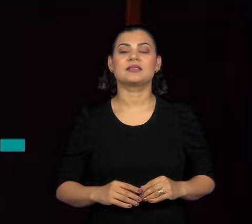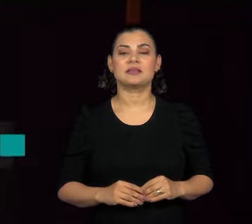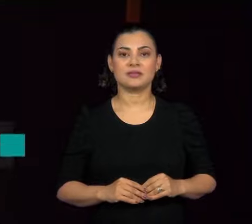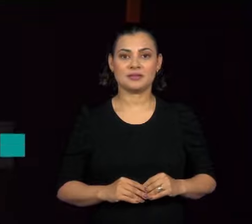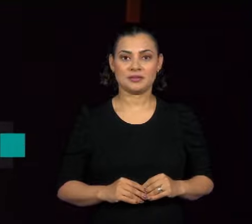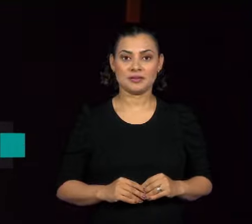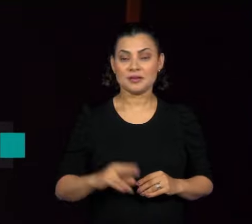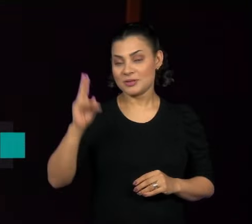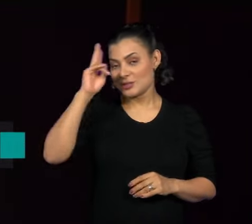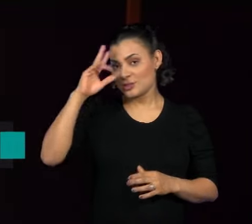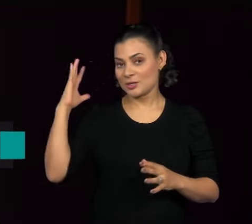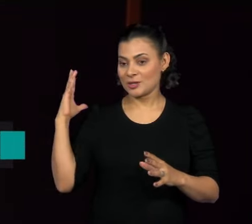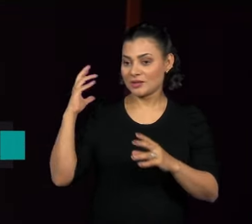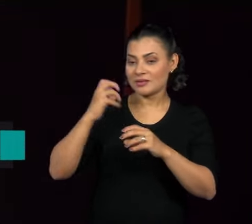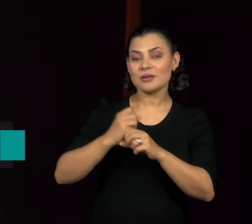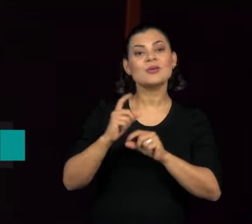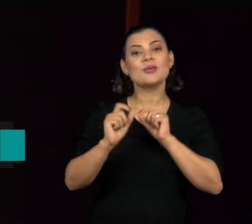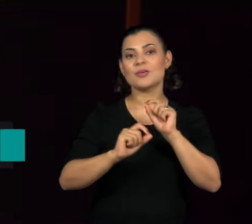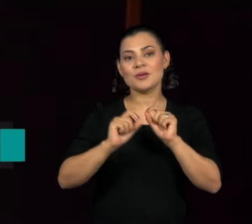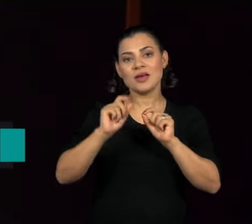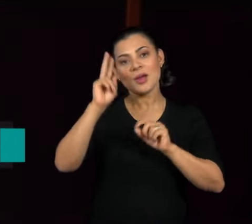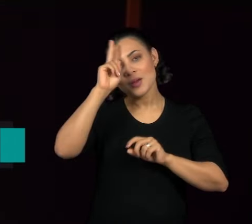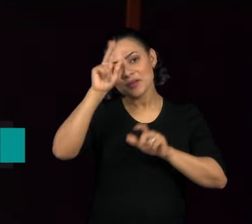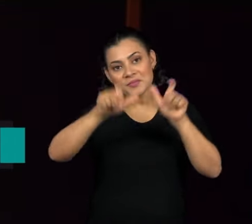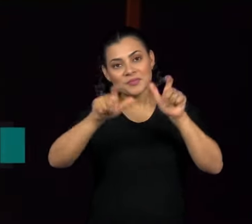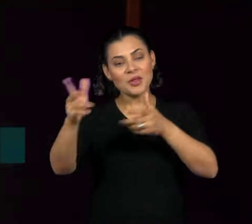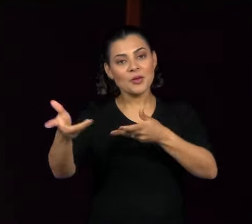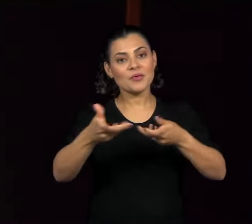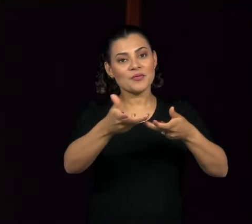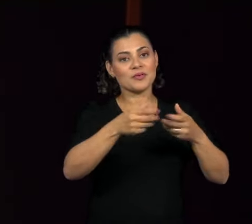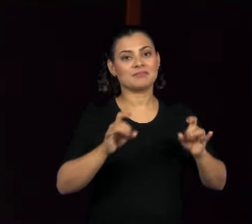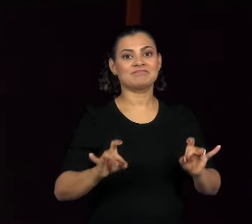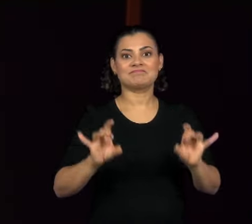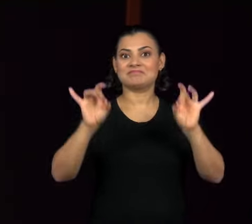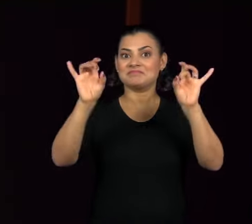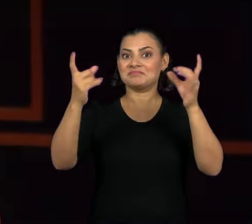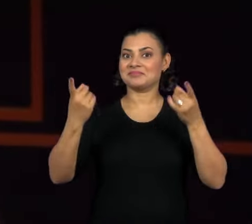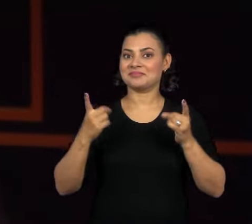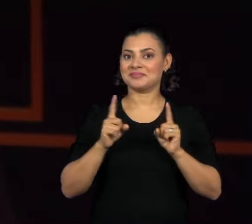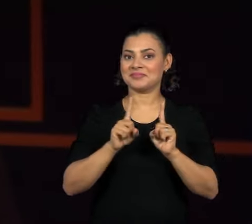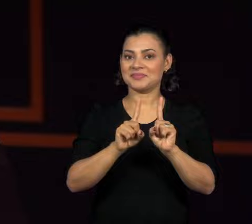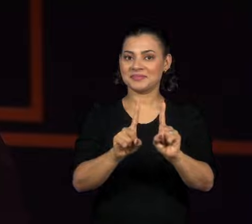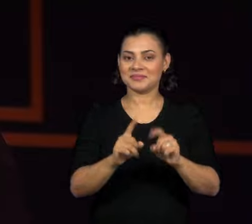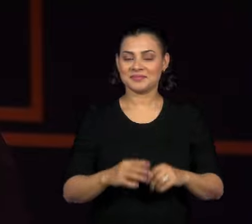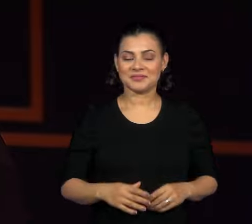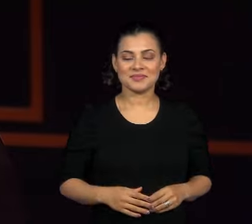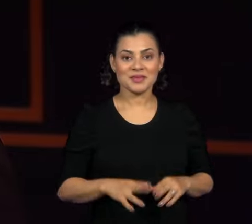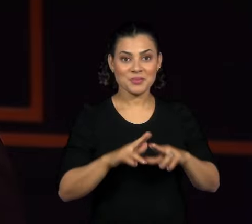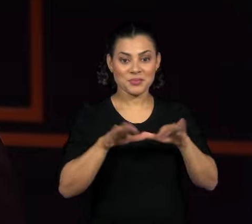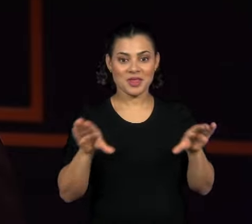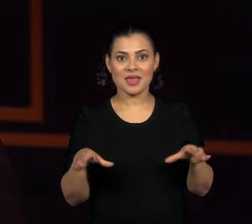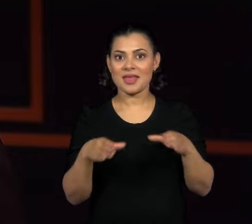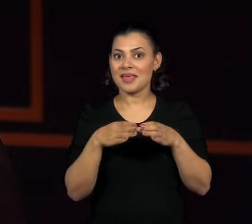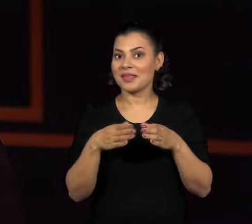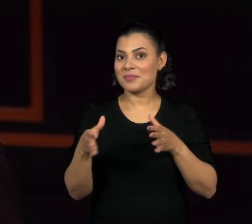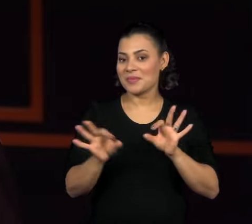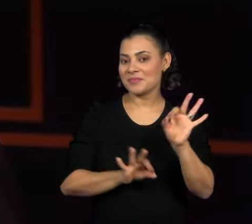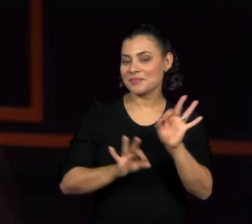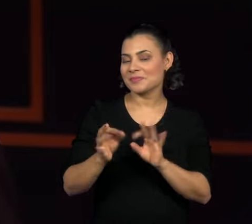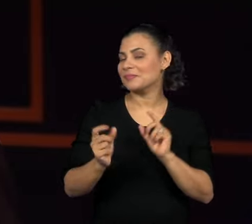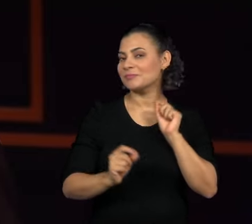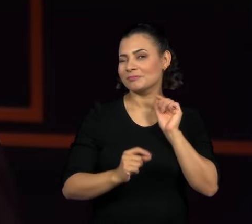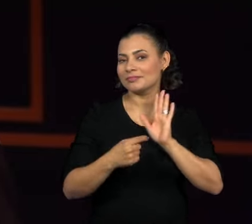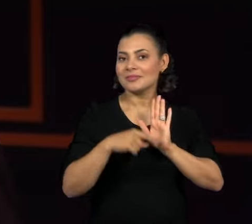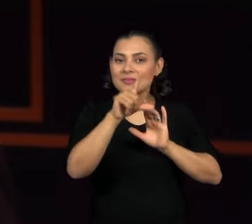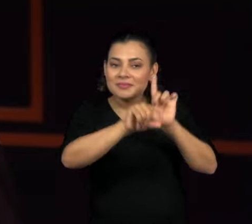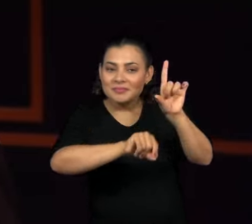histórias de convidados para lá de especiais que não entraram nas edições normais do Persona. A nossa equipe de produção separou